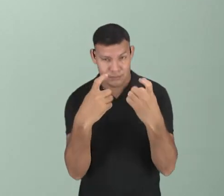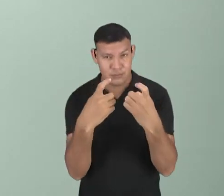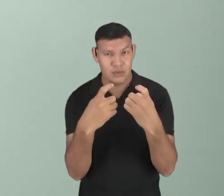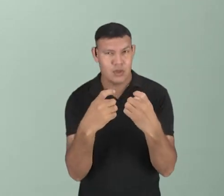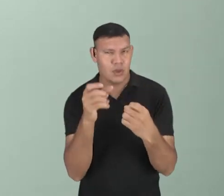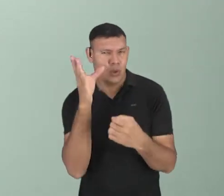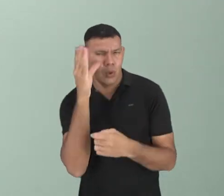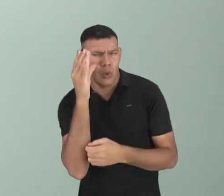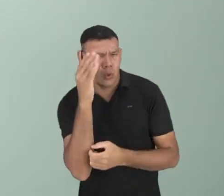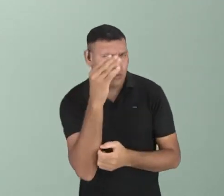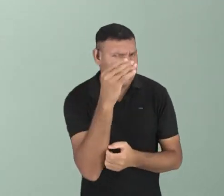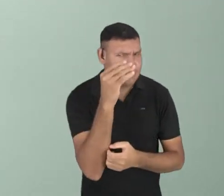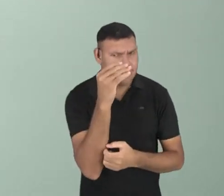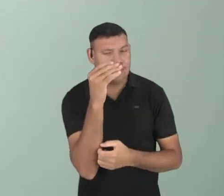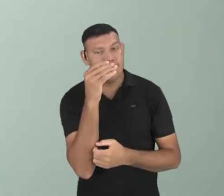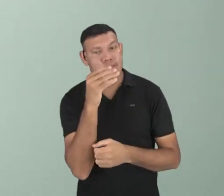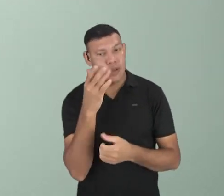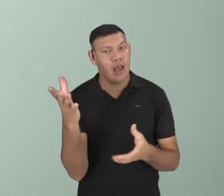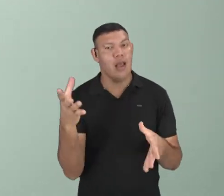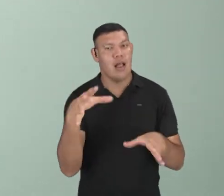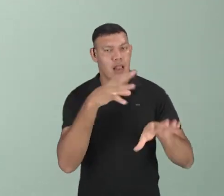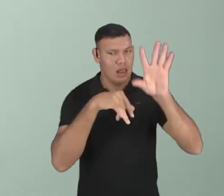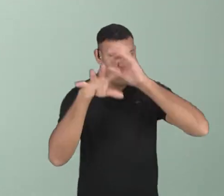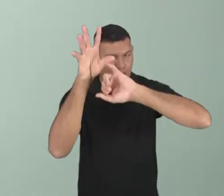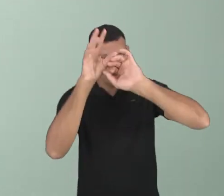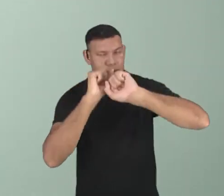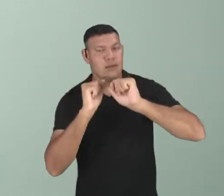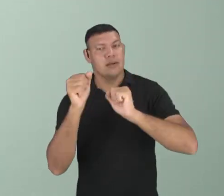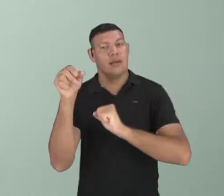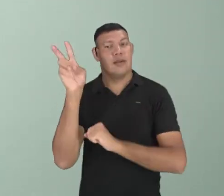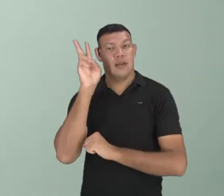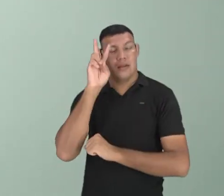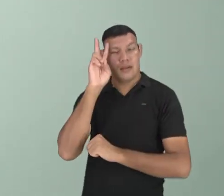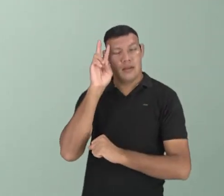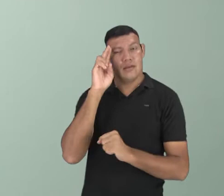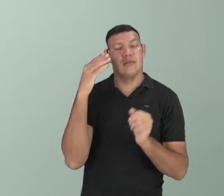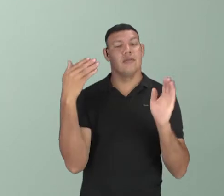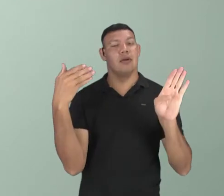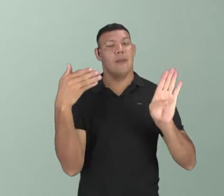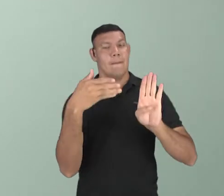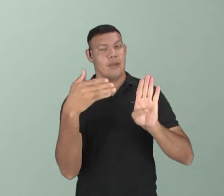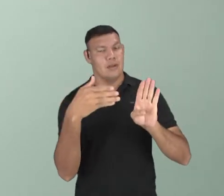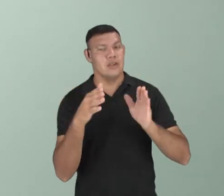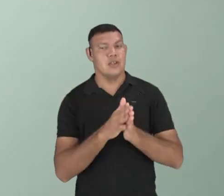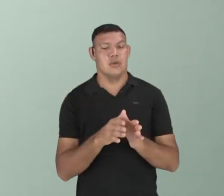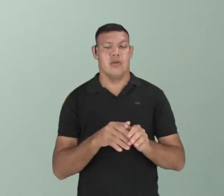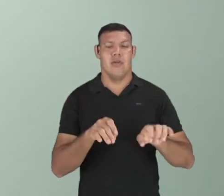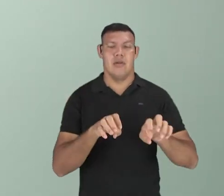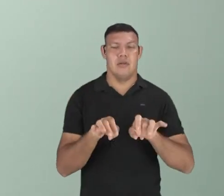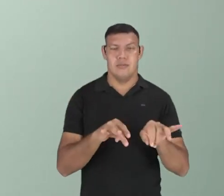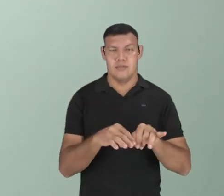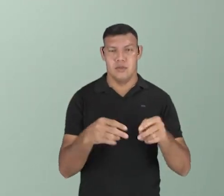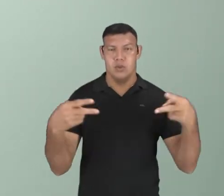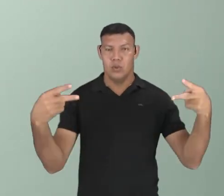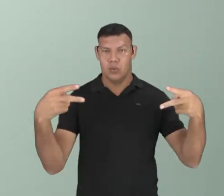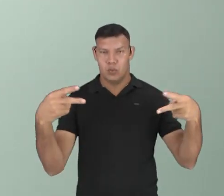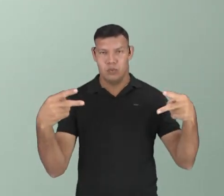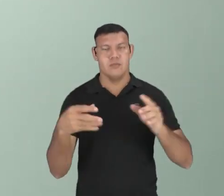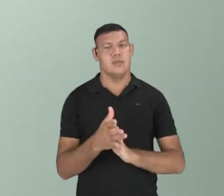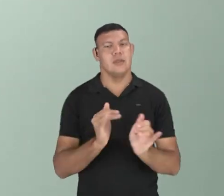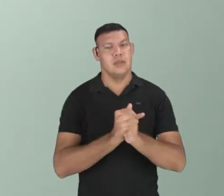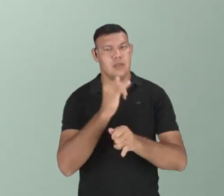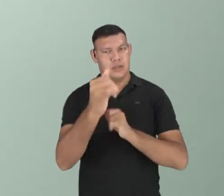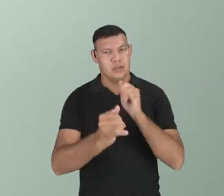tiver curiosidade quiser aprender um pouquinho mais relembrar acessa o artigo completo do Lucas e aí lá você vai